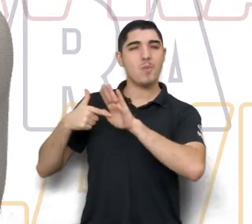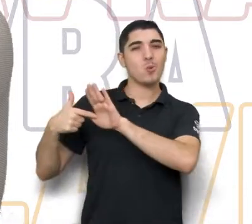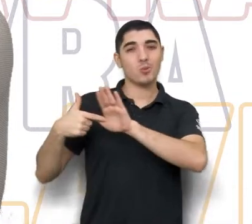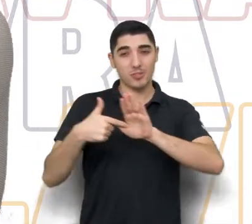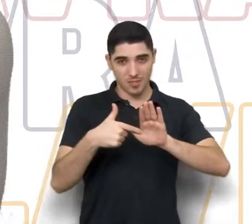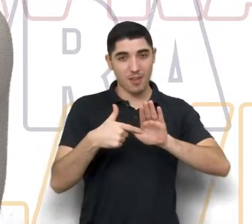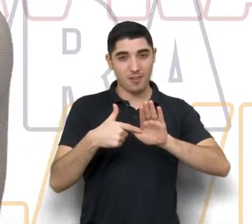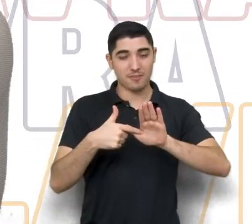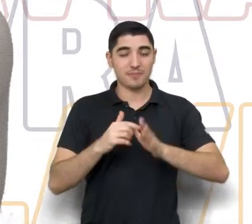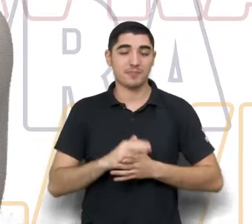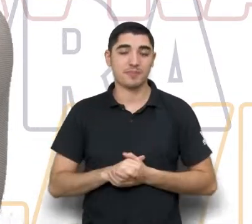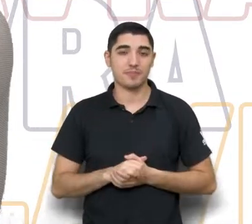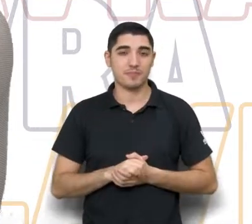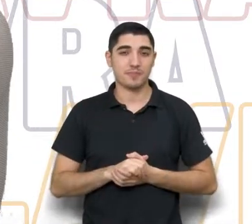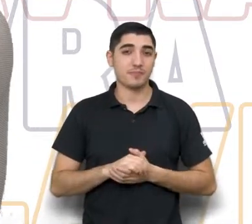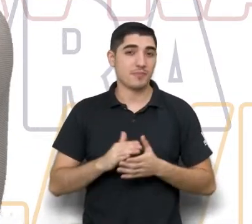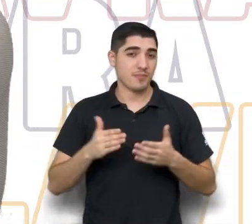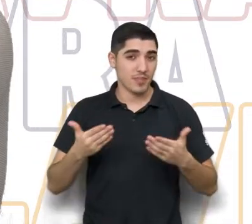né?